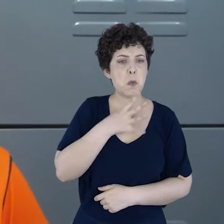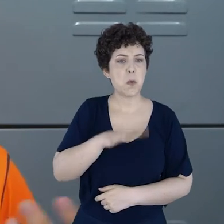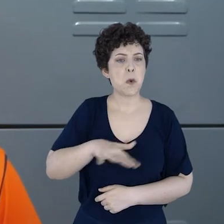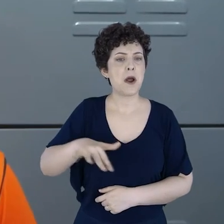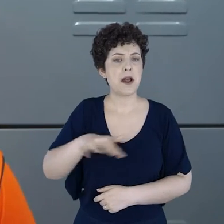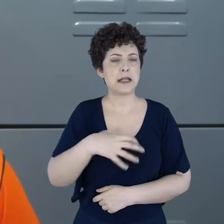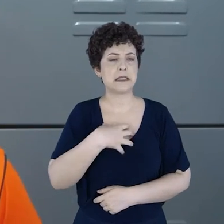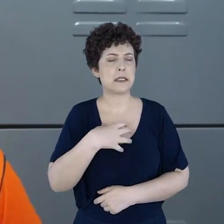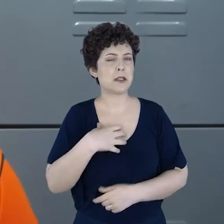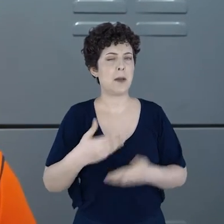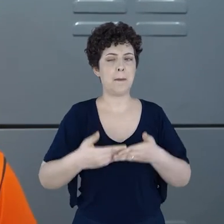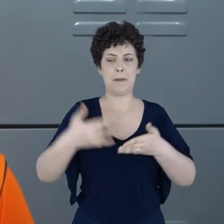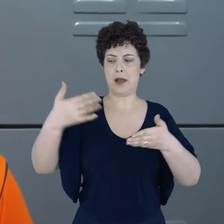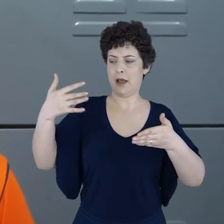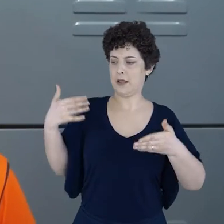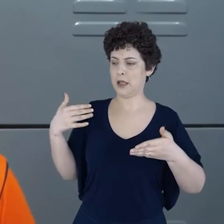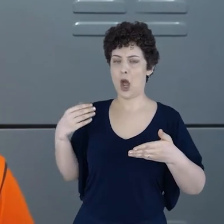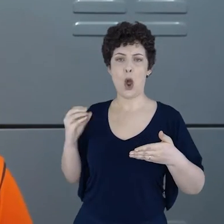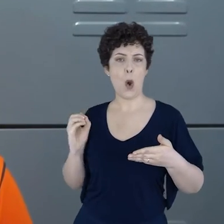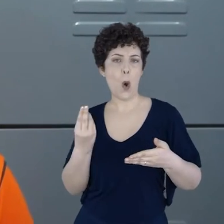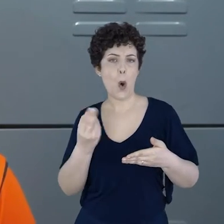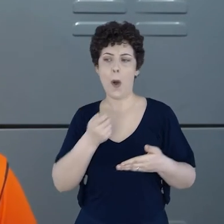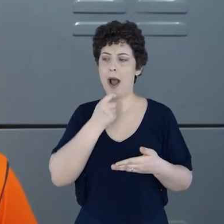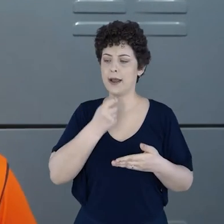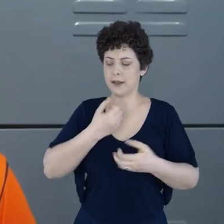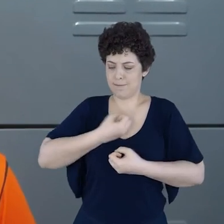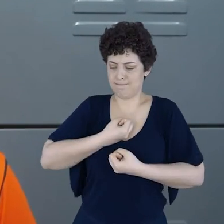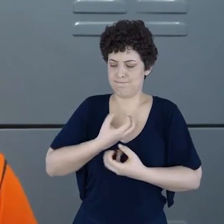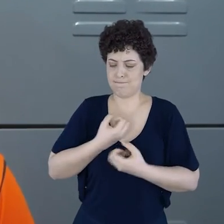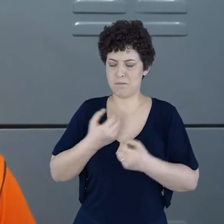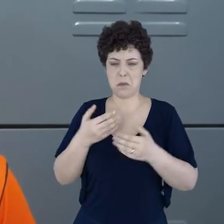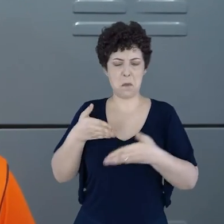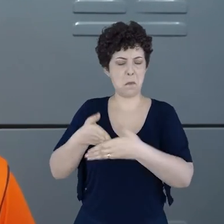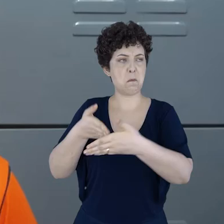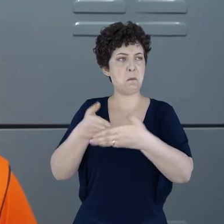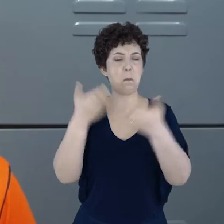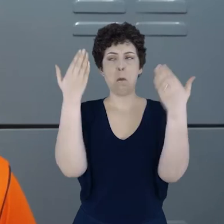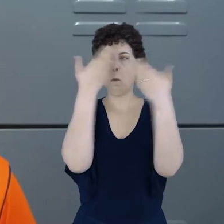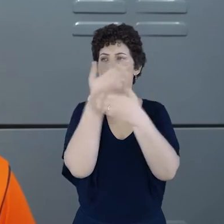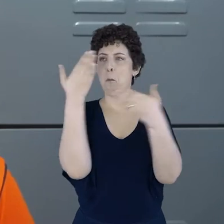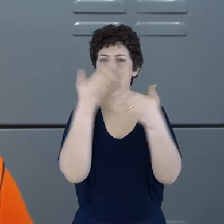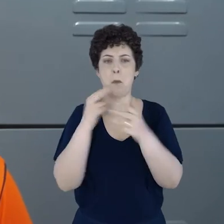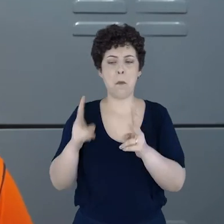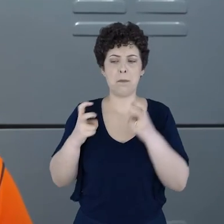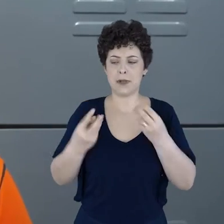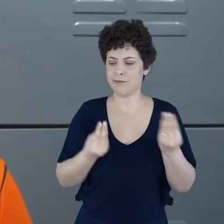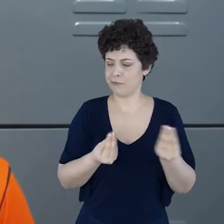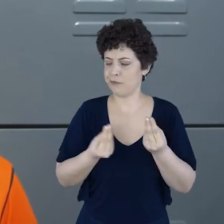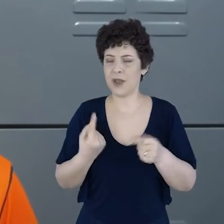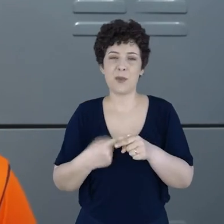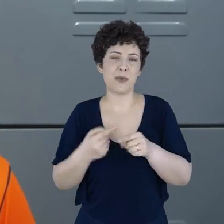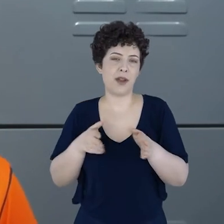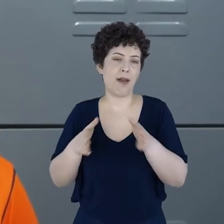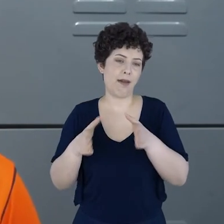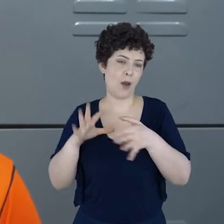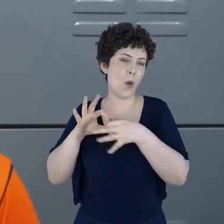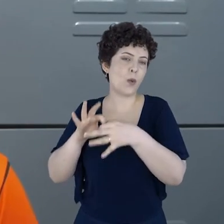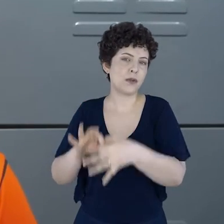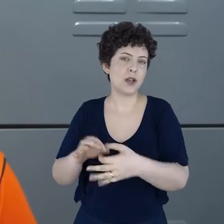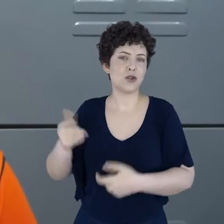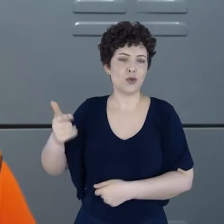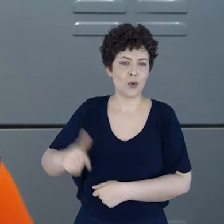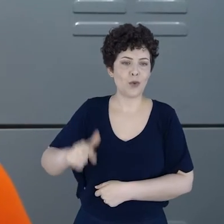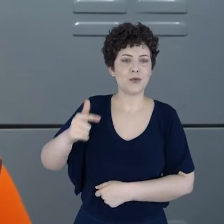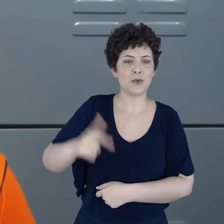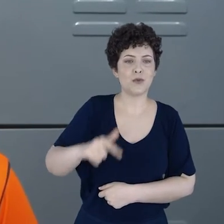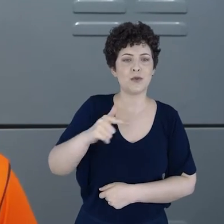né? São sentimentos passados ou que a gente não estava conseguindo enxergar, não estava conseguindo decifrar naquele momento